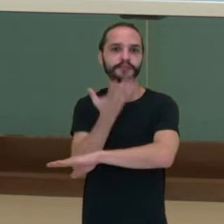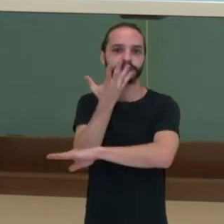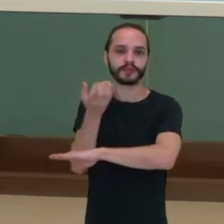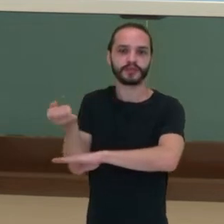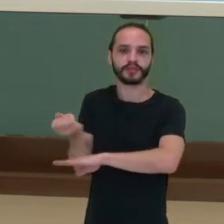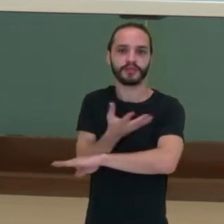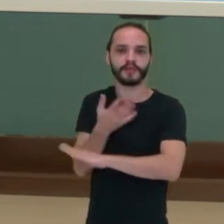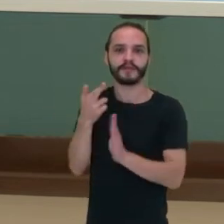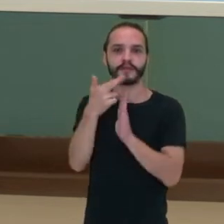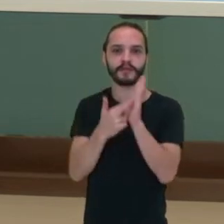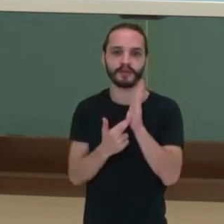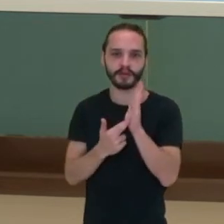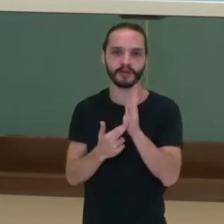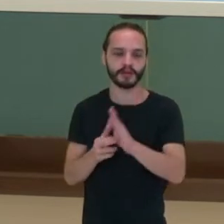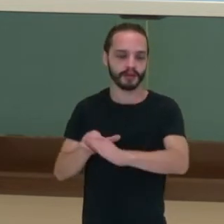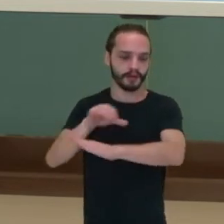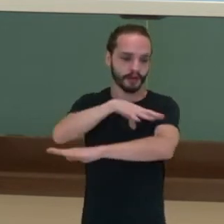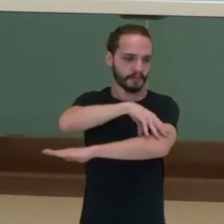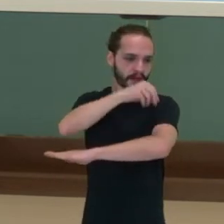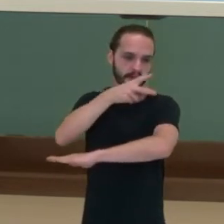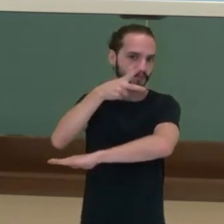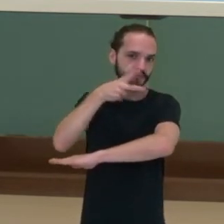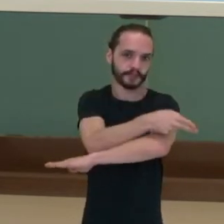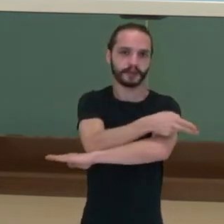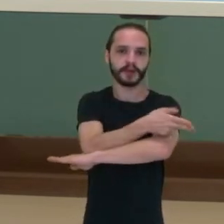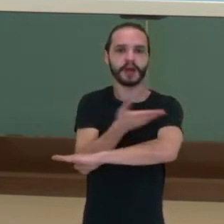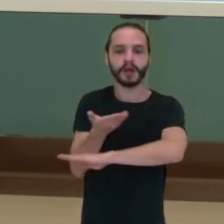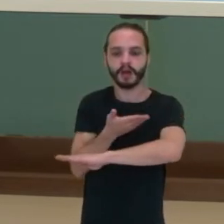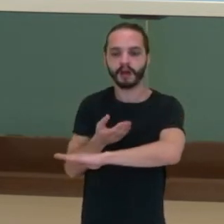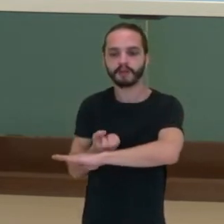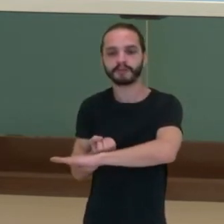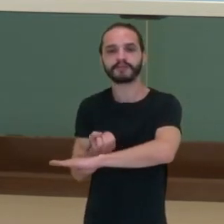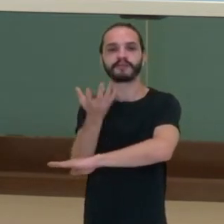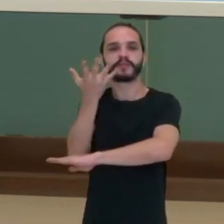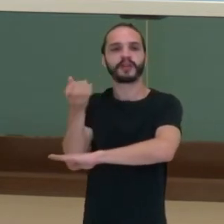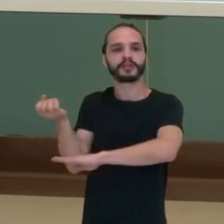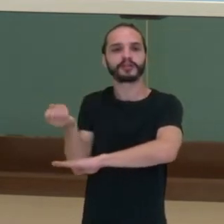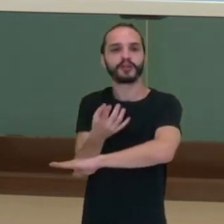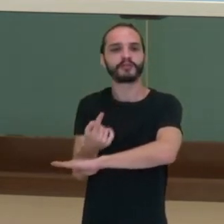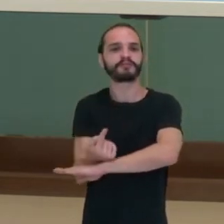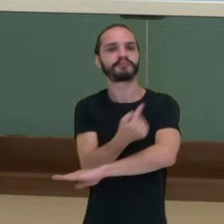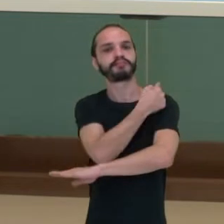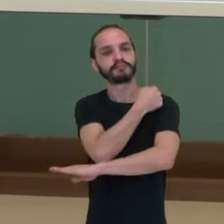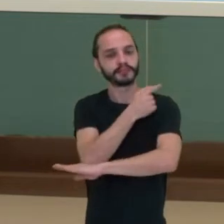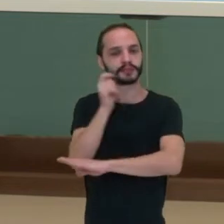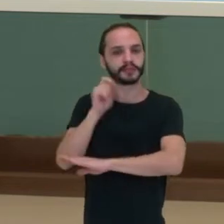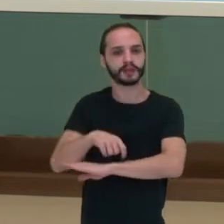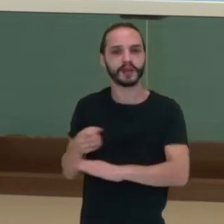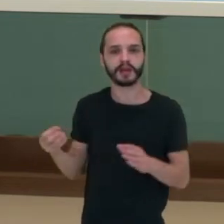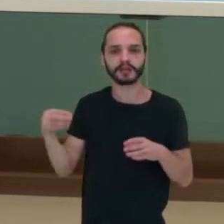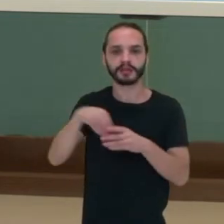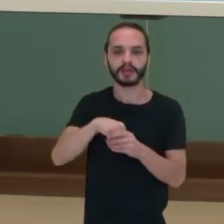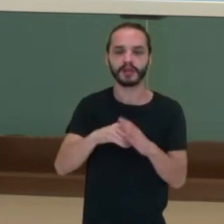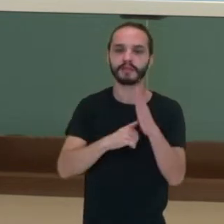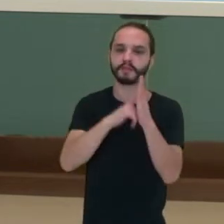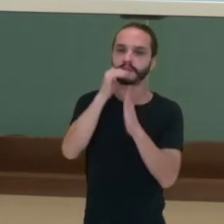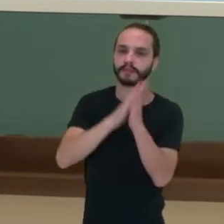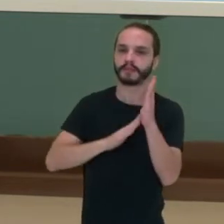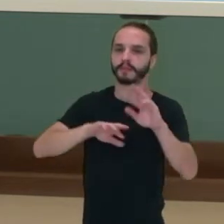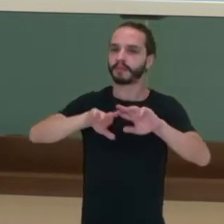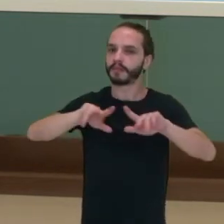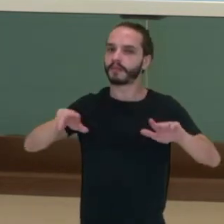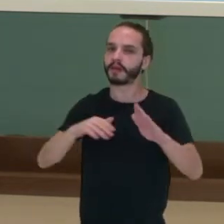Então, a Idade Média tinha cortado isso e vamos renascer todos os valores antigos, tratando isso como obra dentro do Renascimento, trazendo isso como